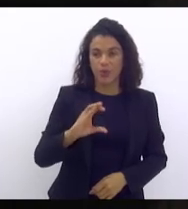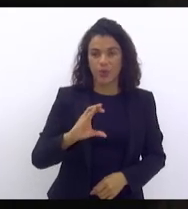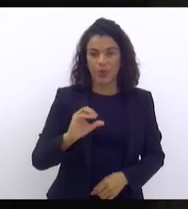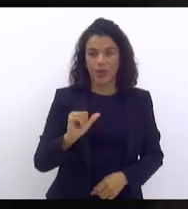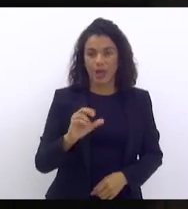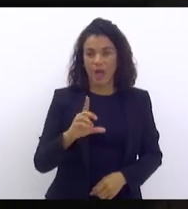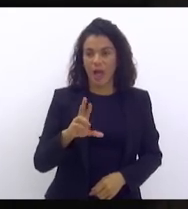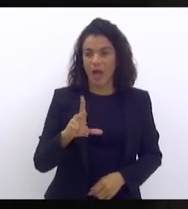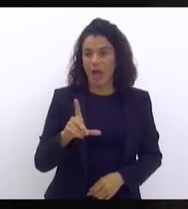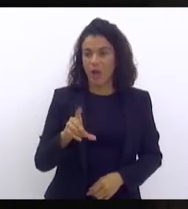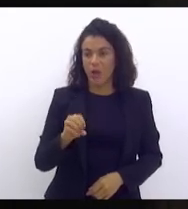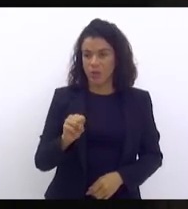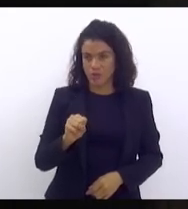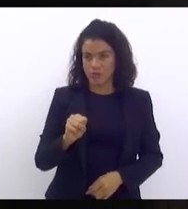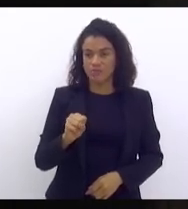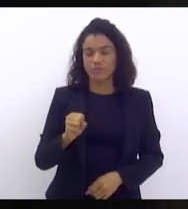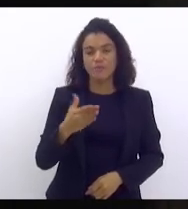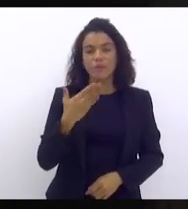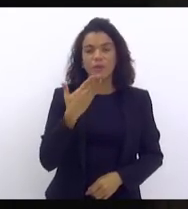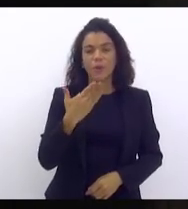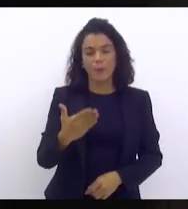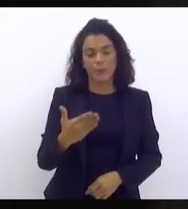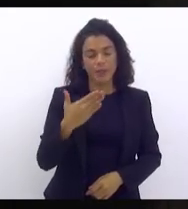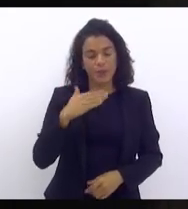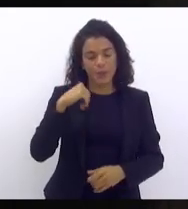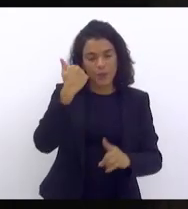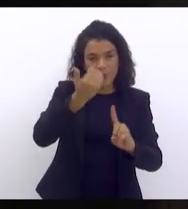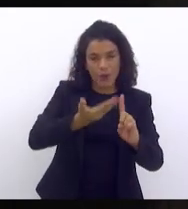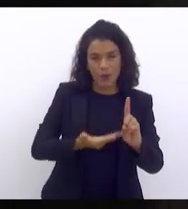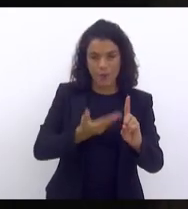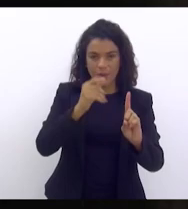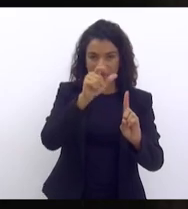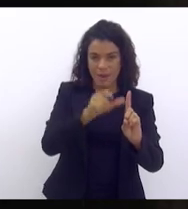quero também pedir uma homenagem para ele,